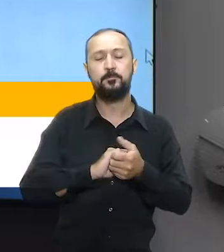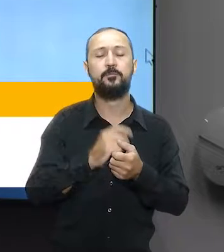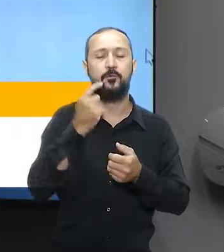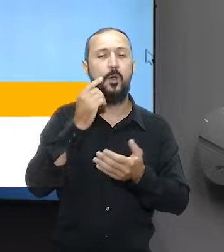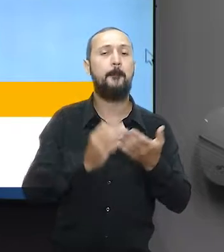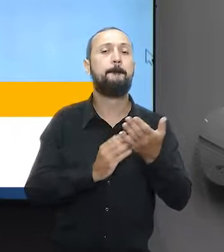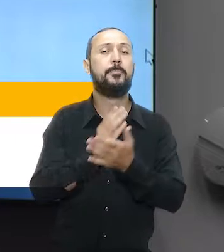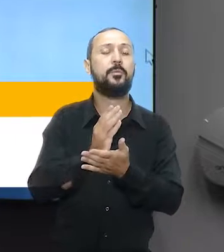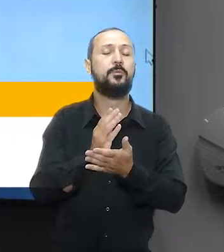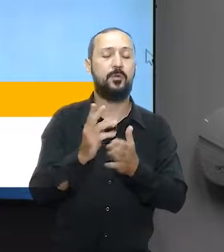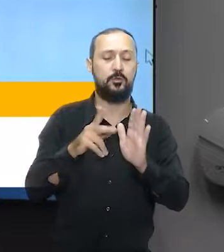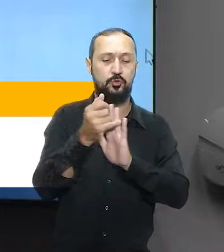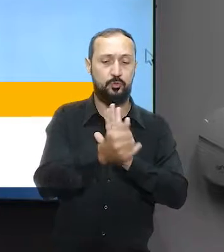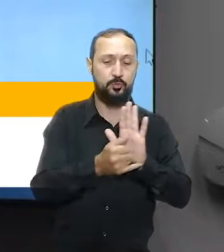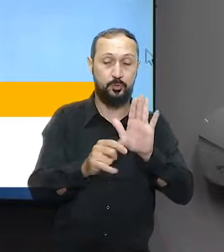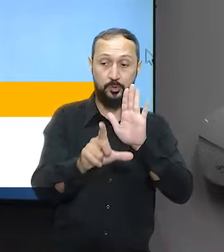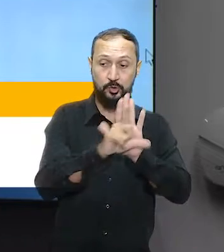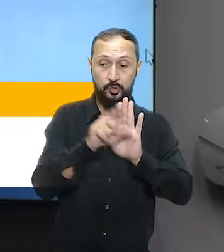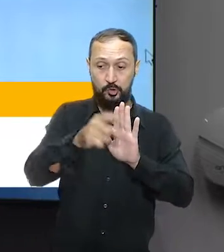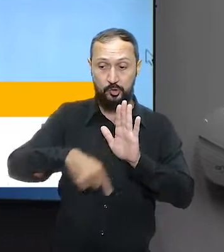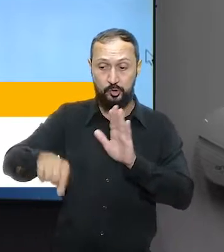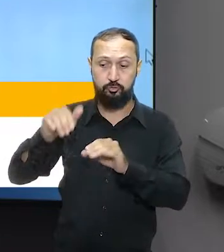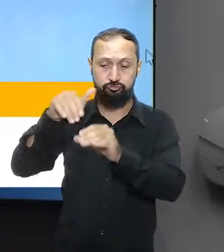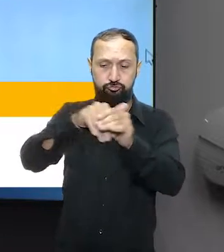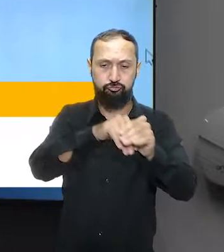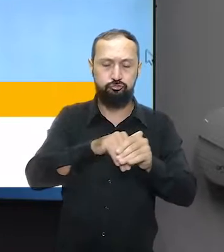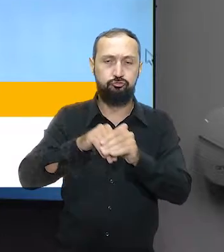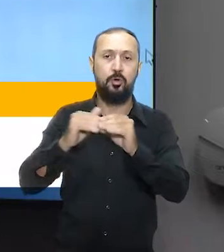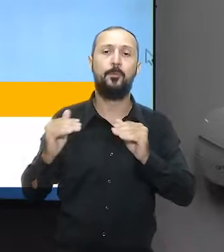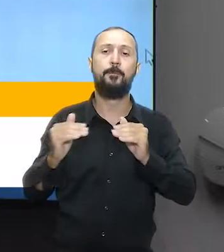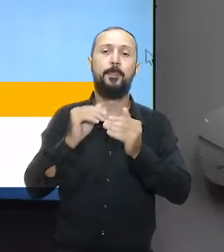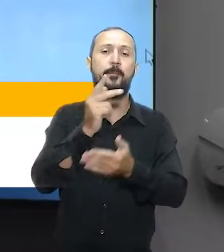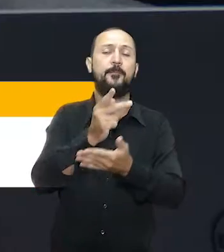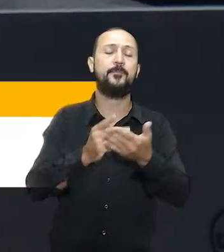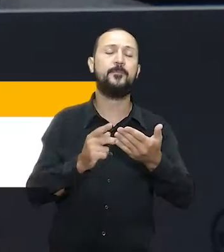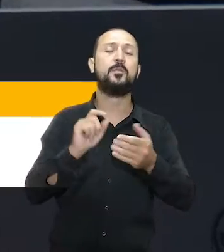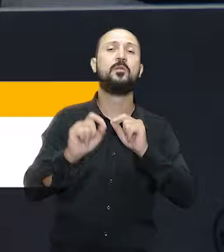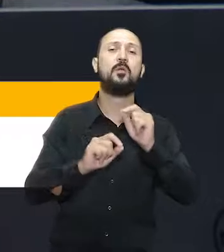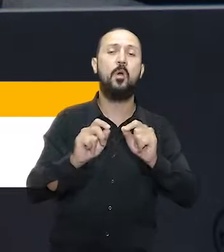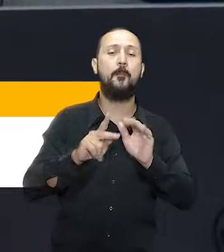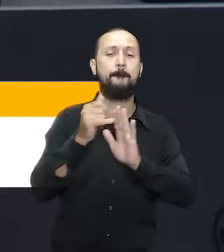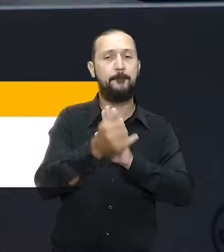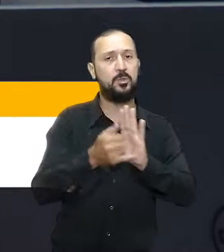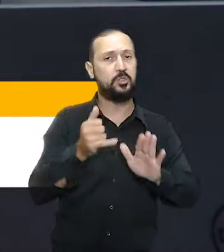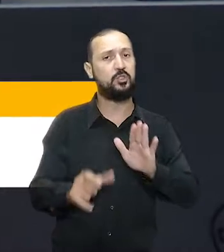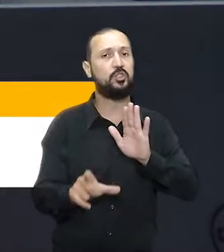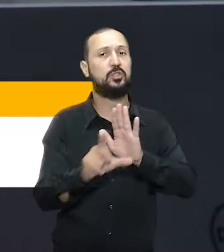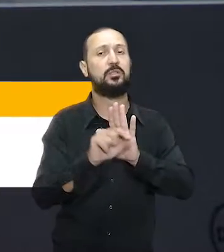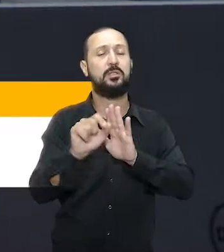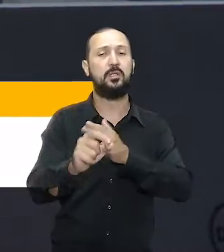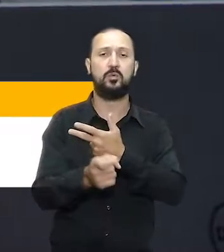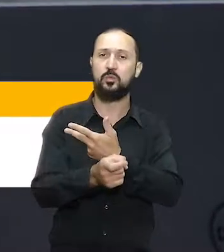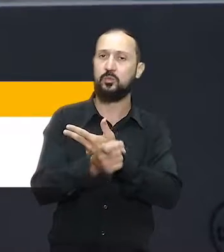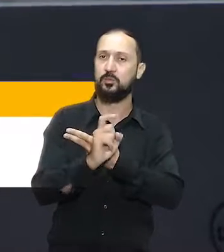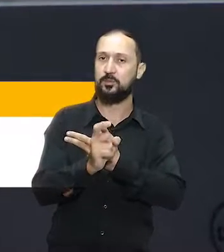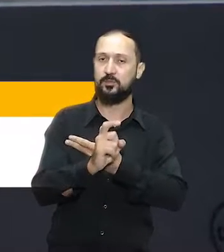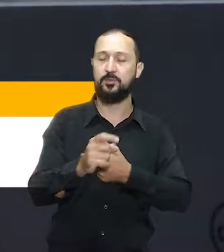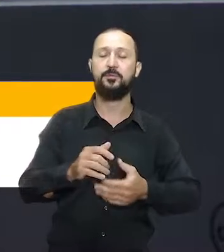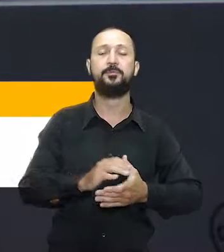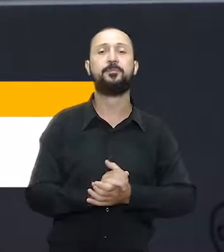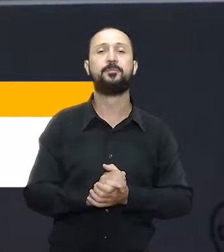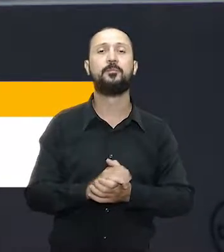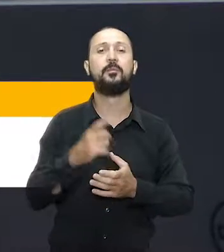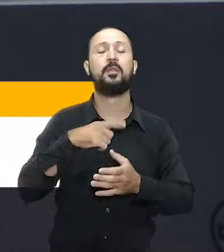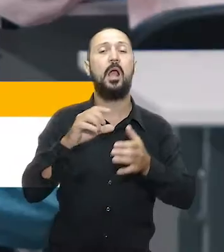Modesto, do PSDB, foi aprovado pelos deputados membros da CCJR o parecer favorável ao projeto de lei do